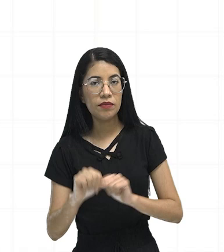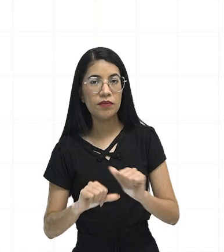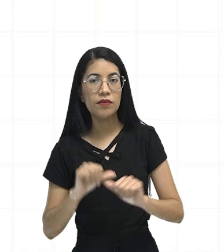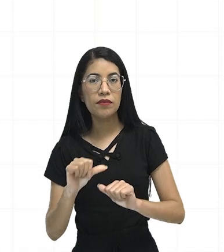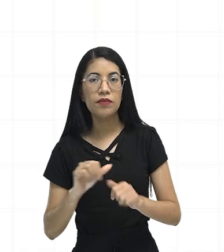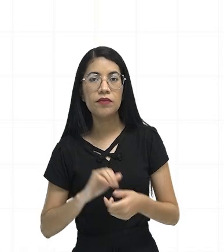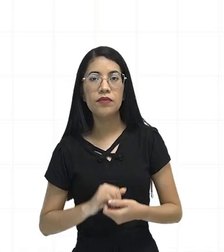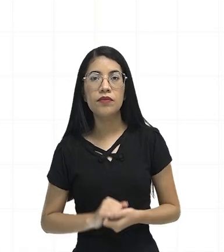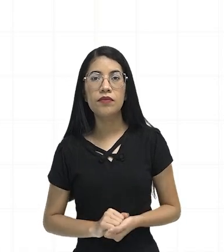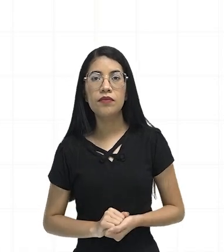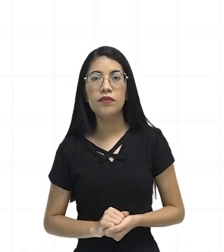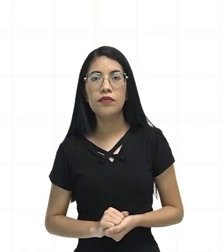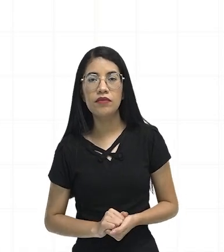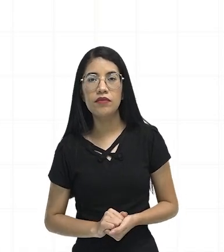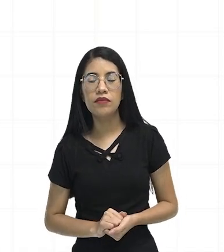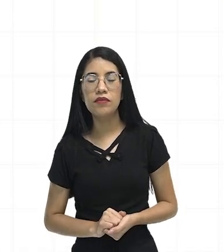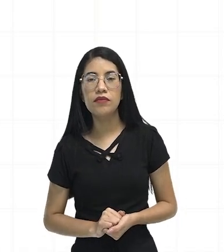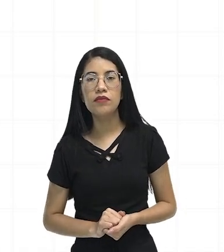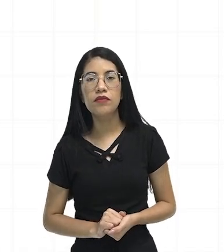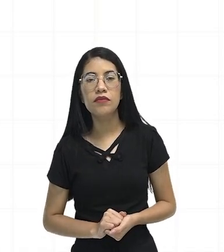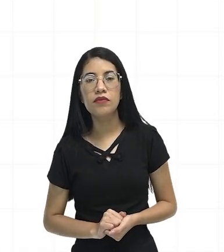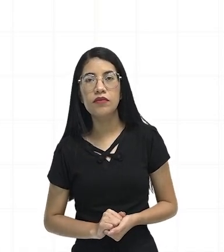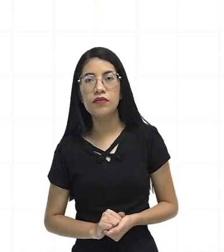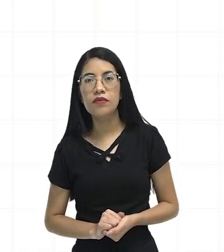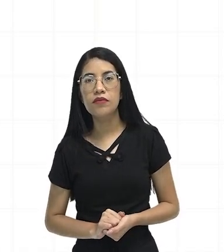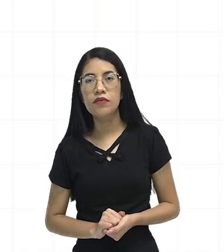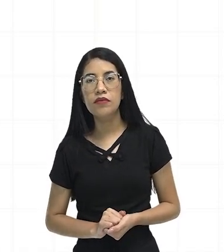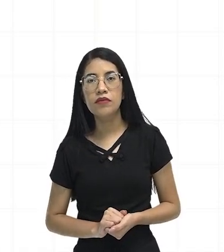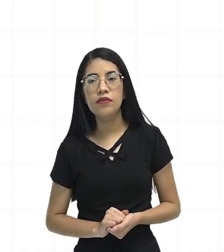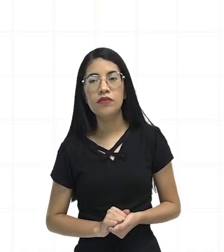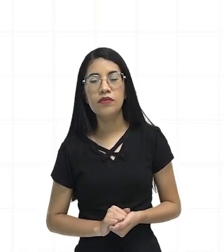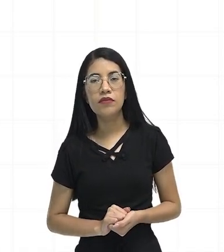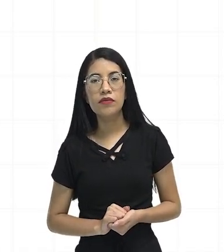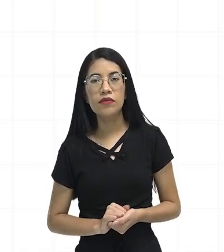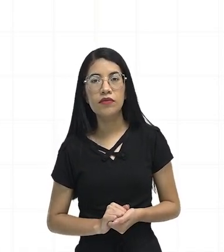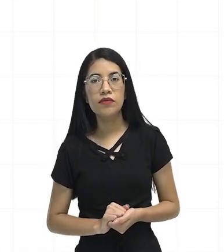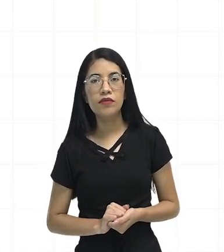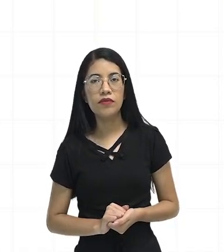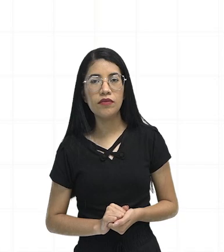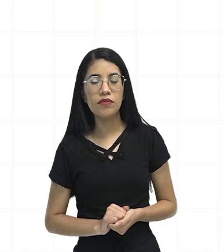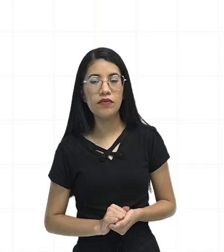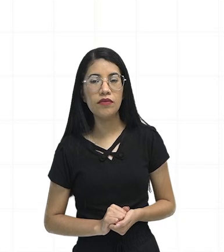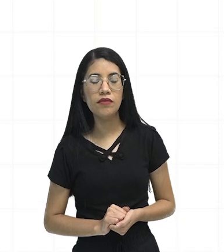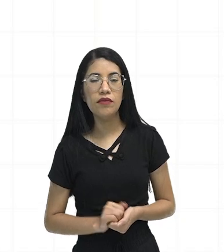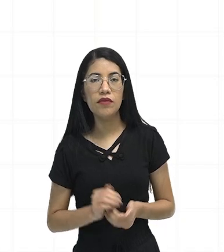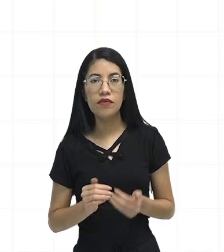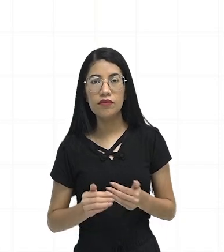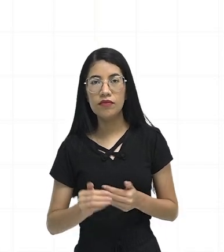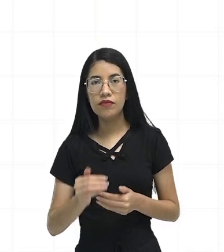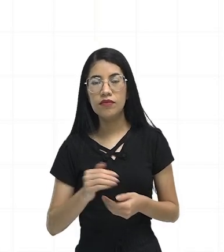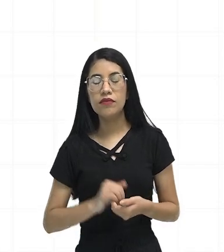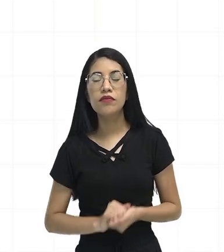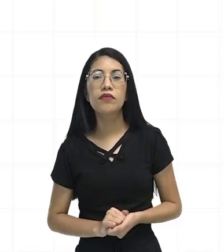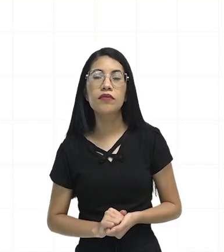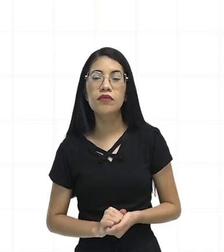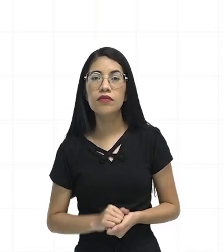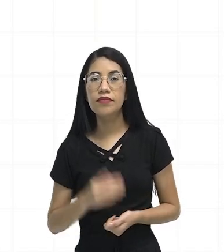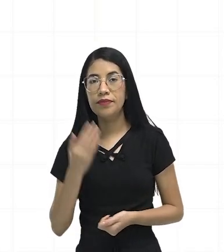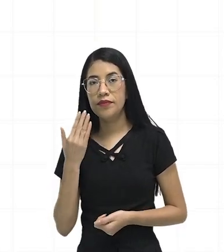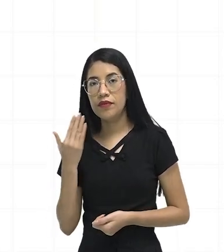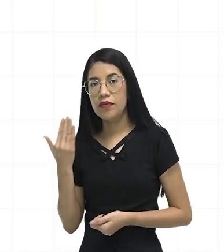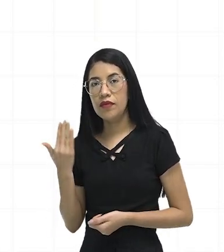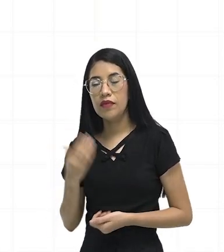ok? Muito bem, então 65 centésimos. Vamos em frente. Olha esse outro